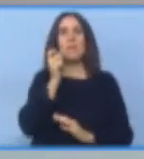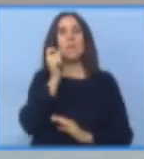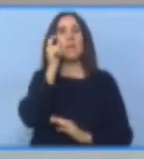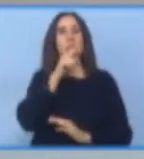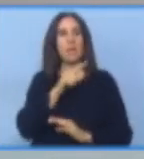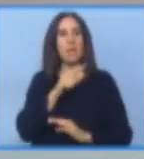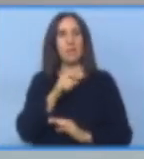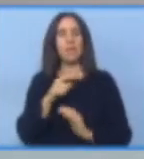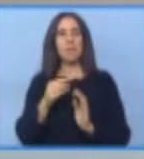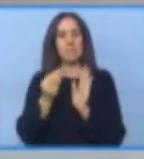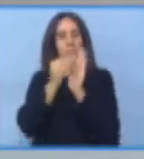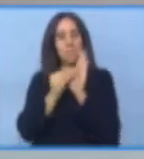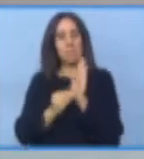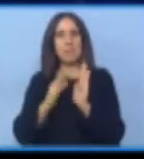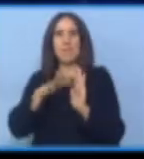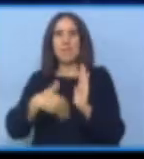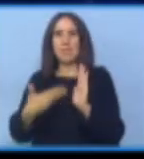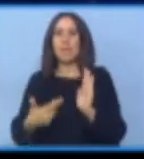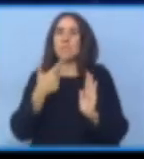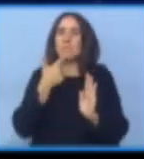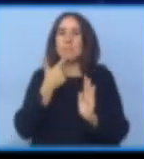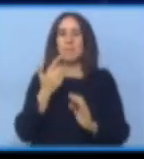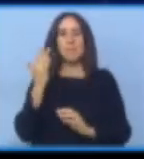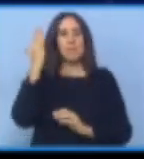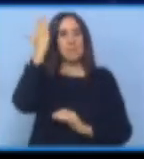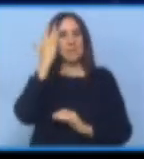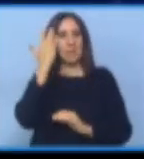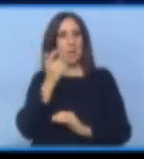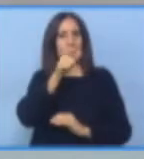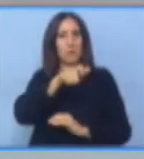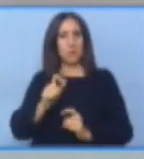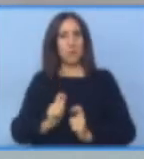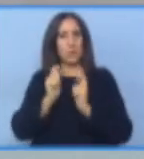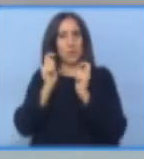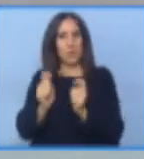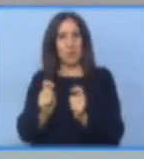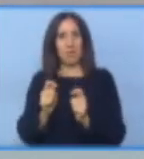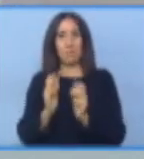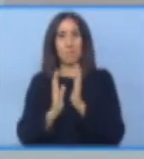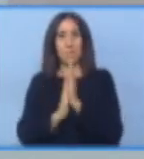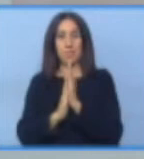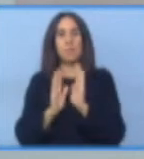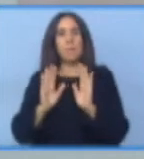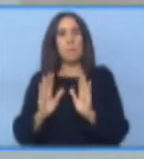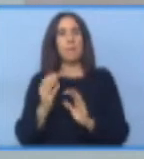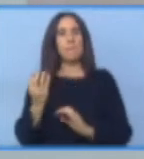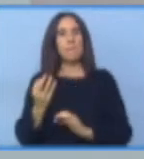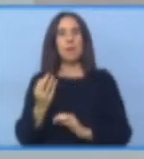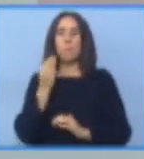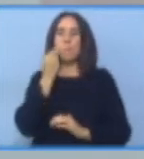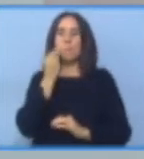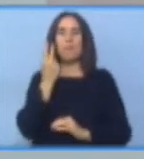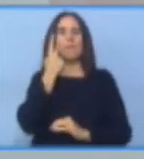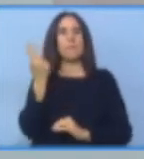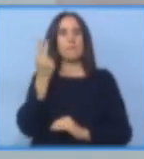estão no calendário, digamos assim, dos santos canonizados pela Igreja, mas que pela sua